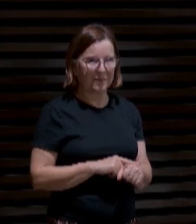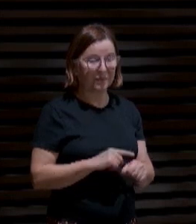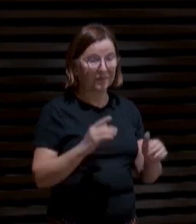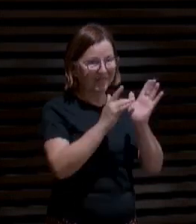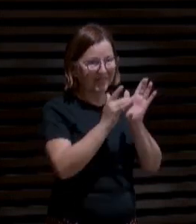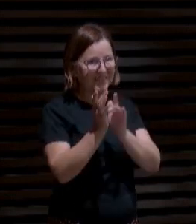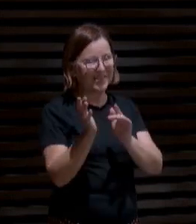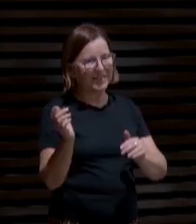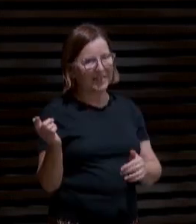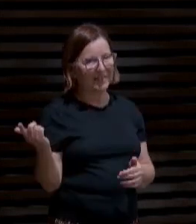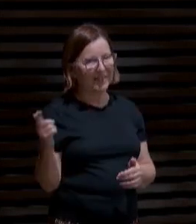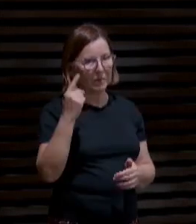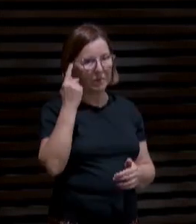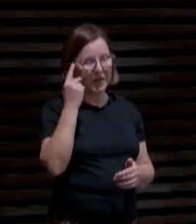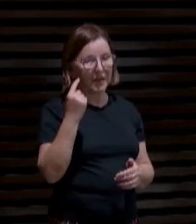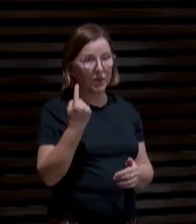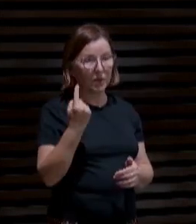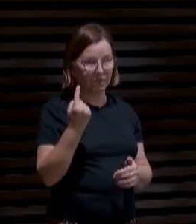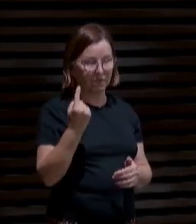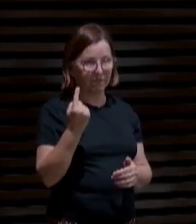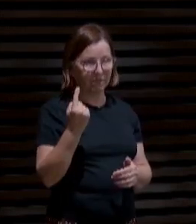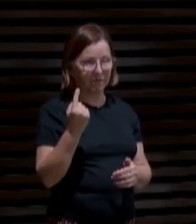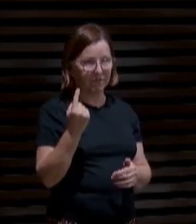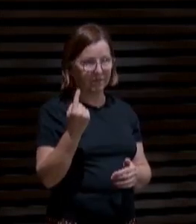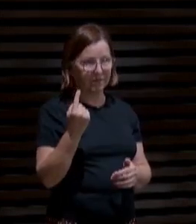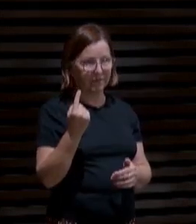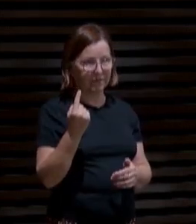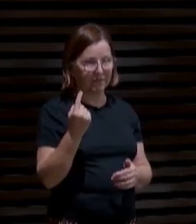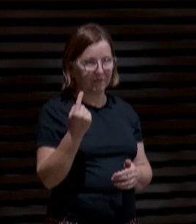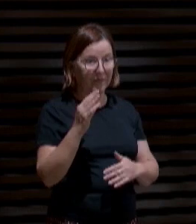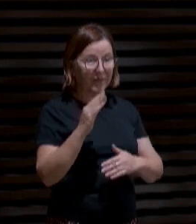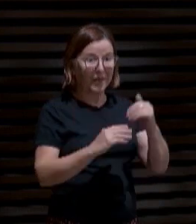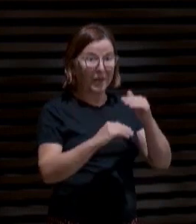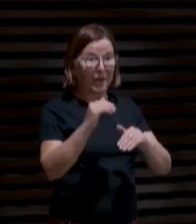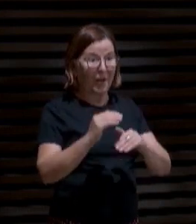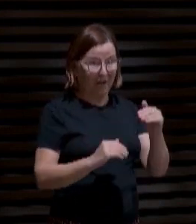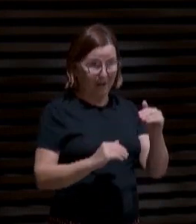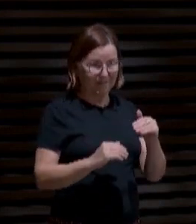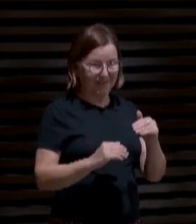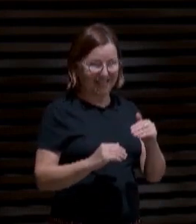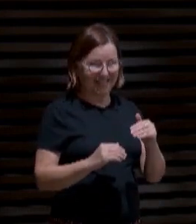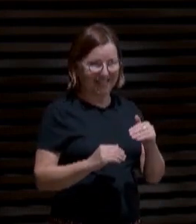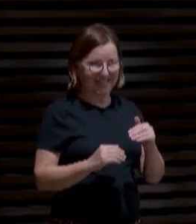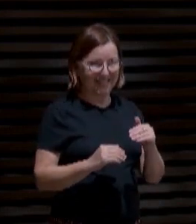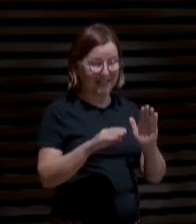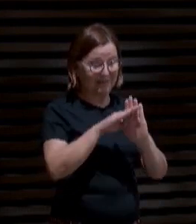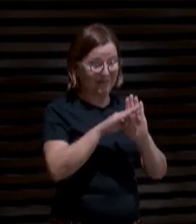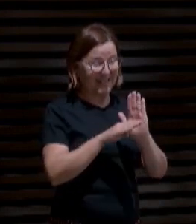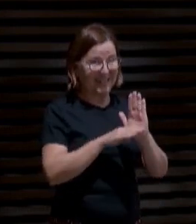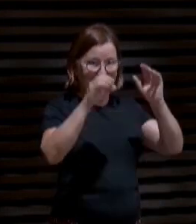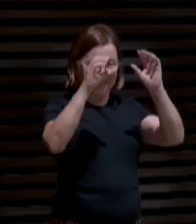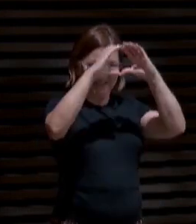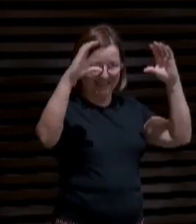Jesus veio para uma definida operação do céu aqui na terra.